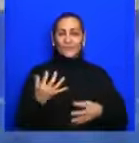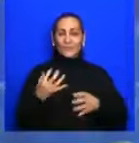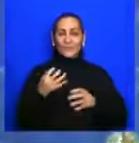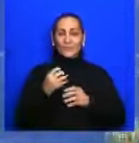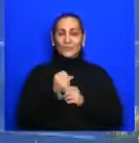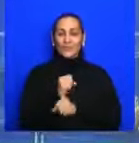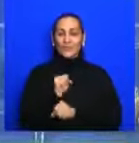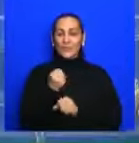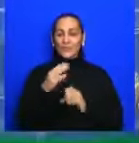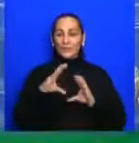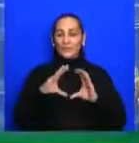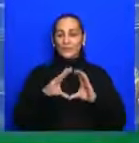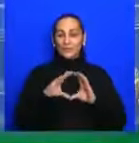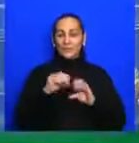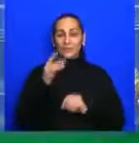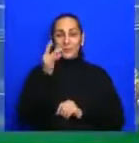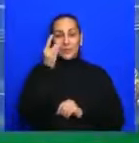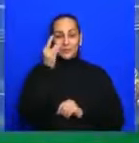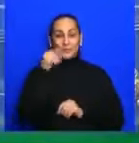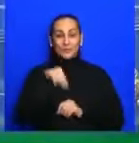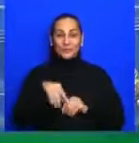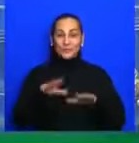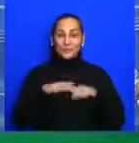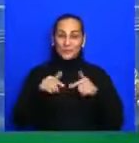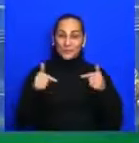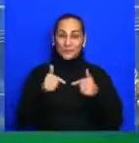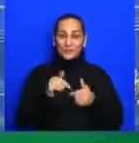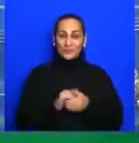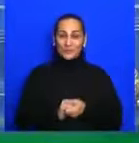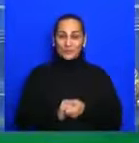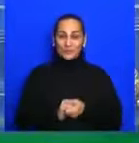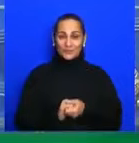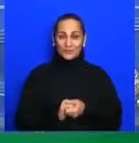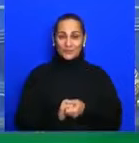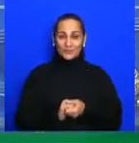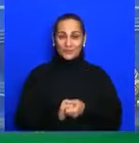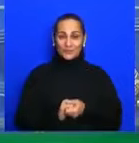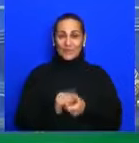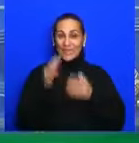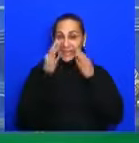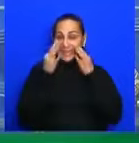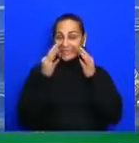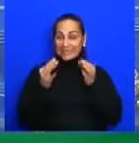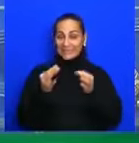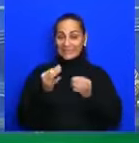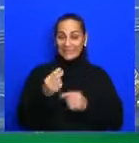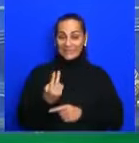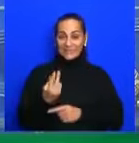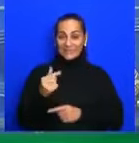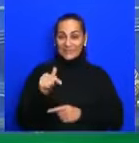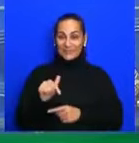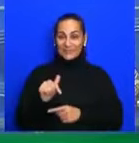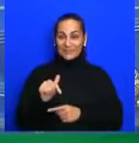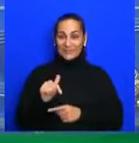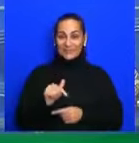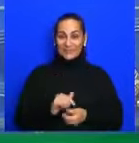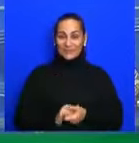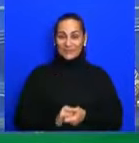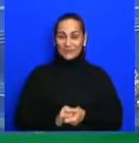Universo de 80 bolas ao vivo, direto do Espaço da Sorte. Atenção, 27, bola